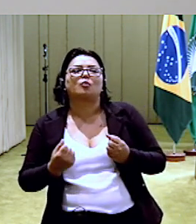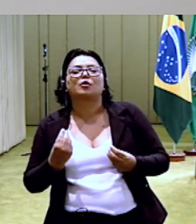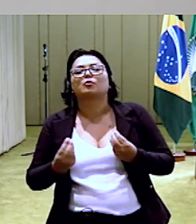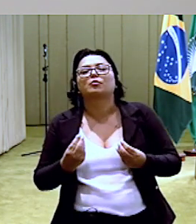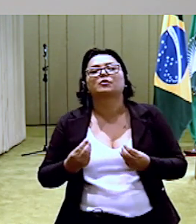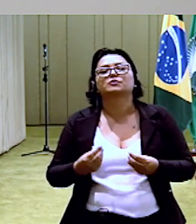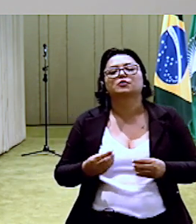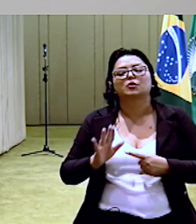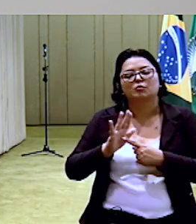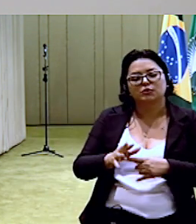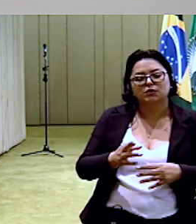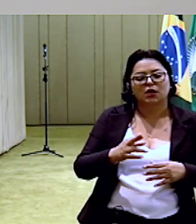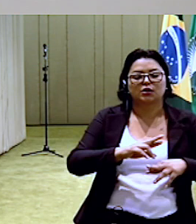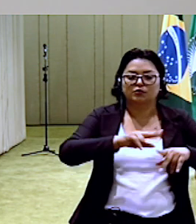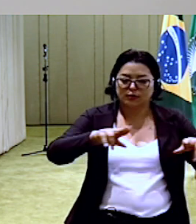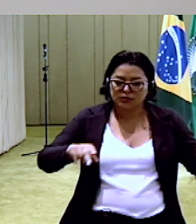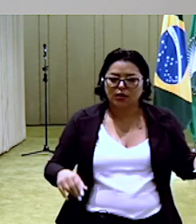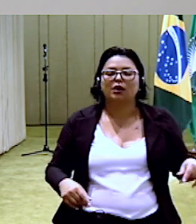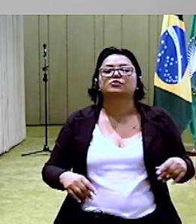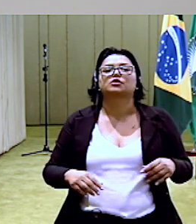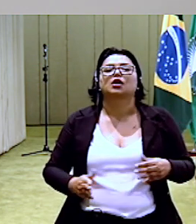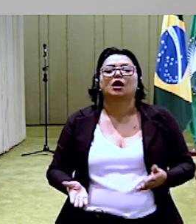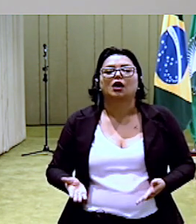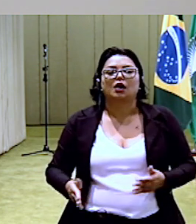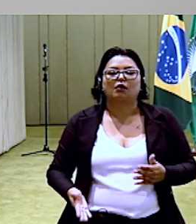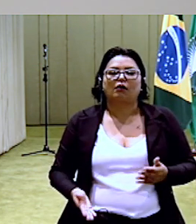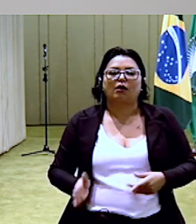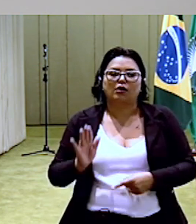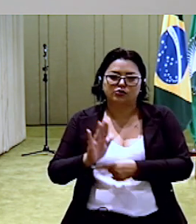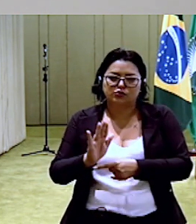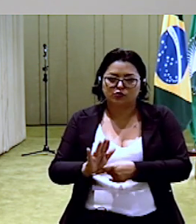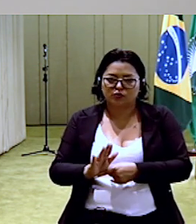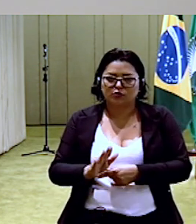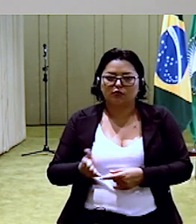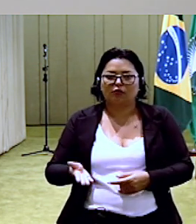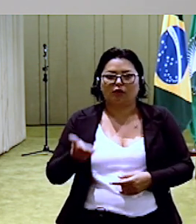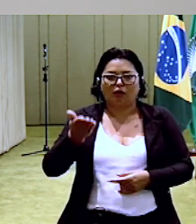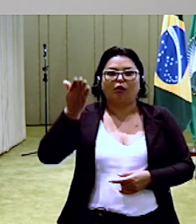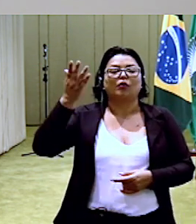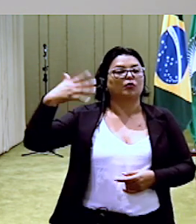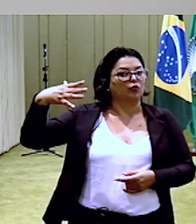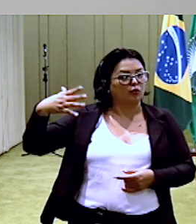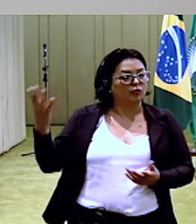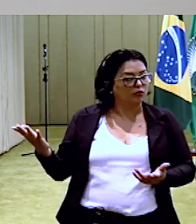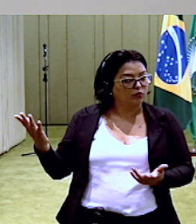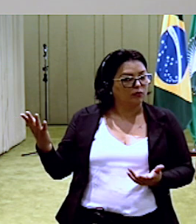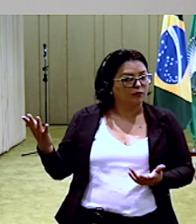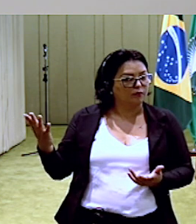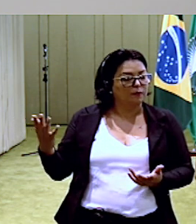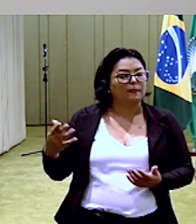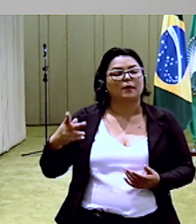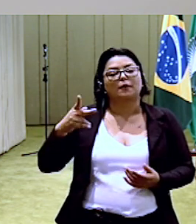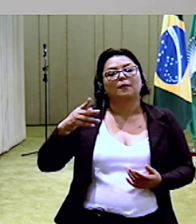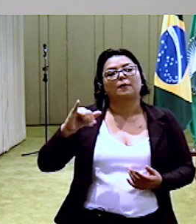a gente tem mais diversidade. Então, globalmente, o PIB das mulheres é de 24 trilhões de dólares. Isso é